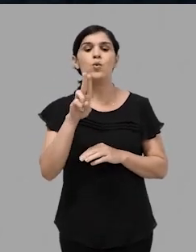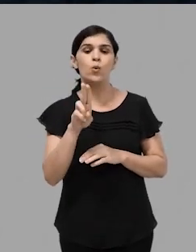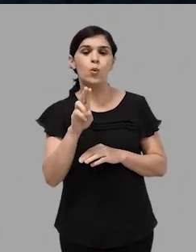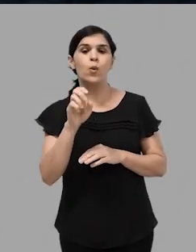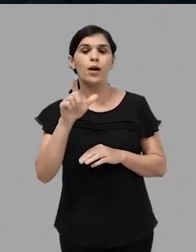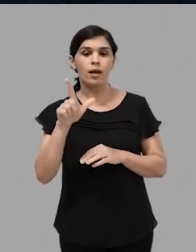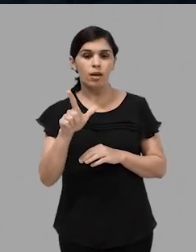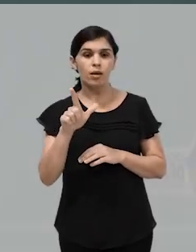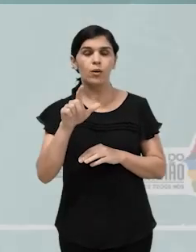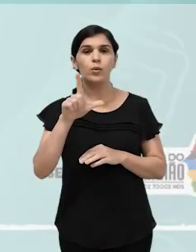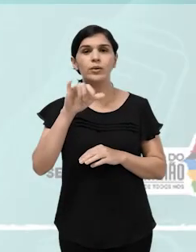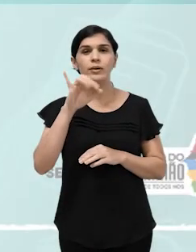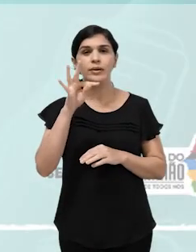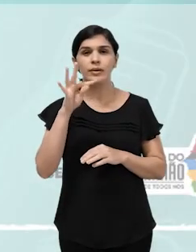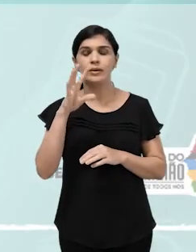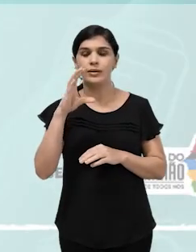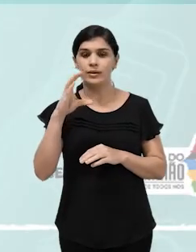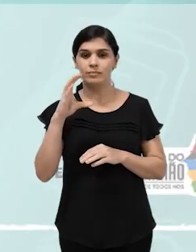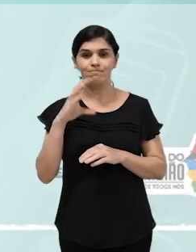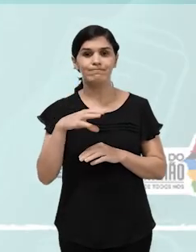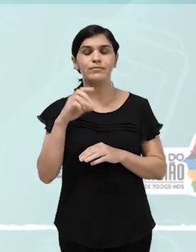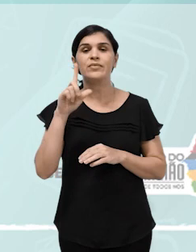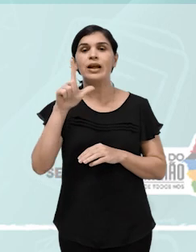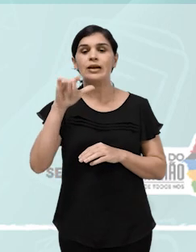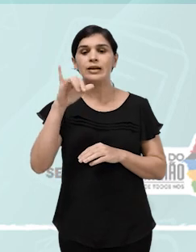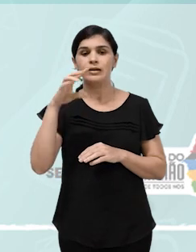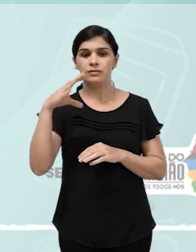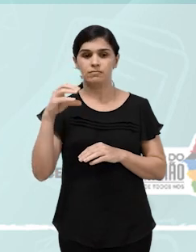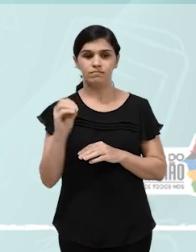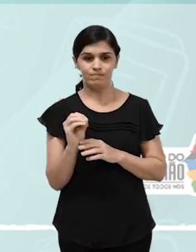cantiga de amor. Próxima questão.